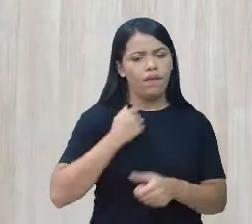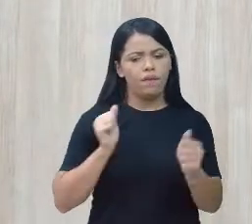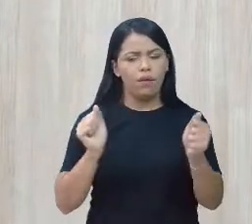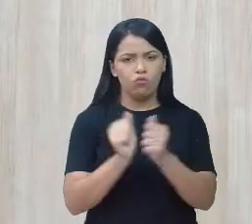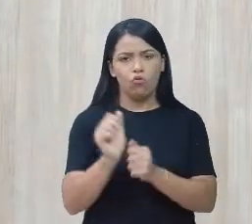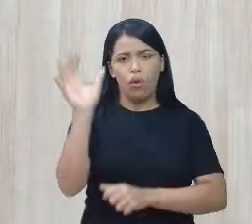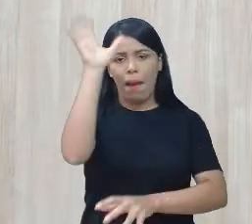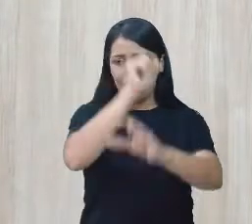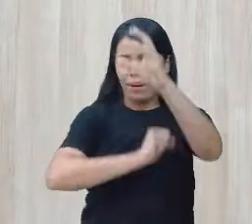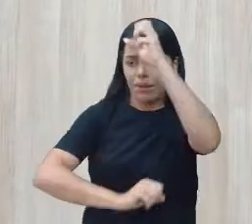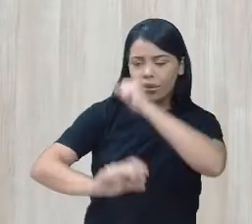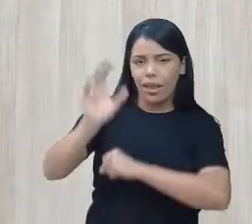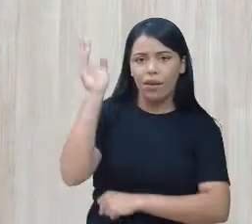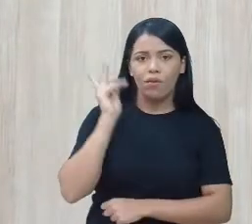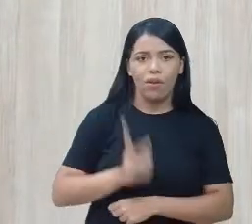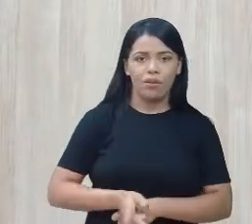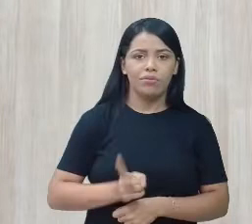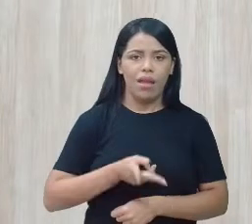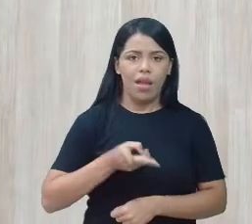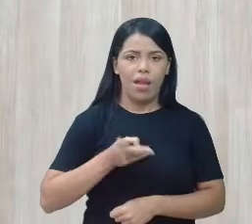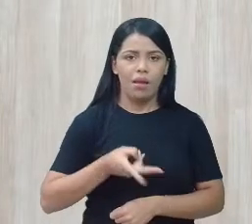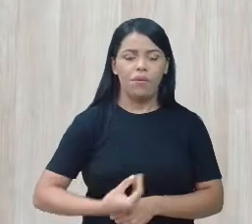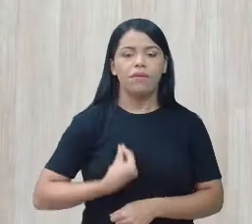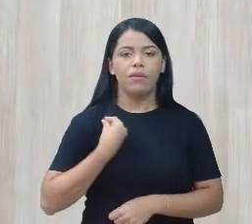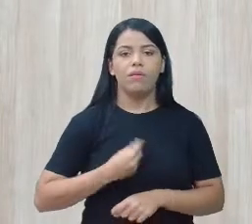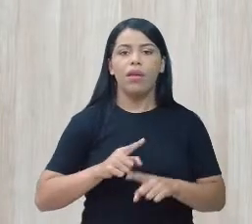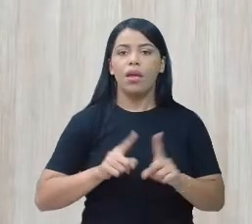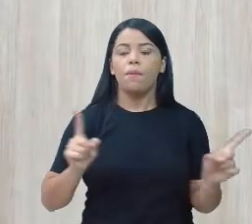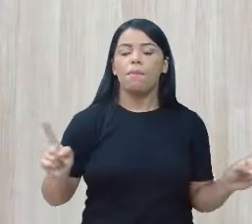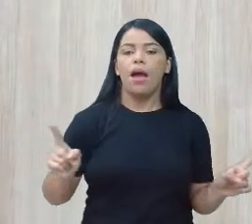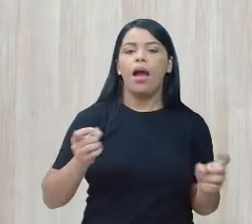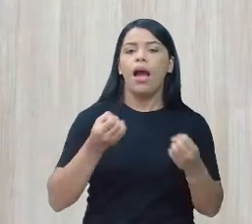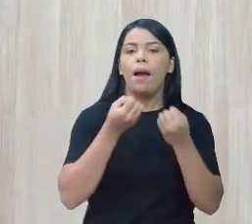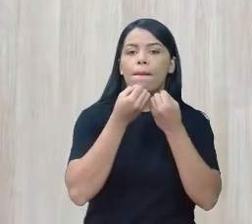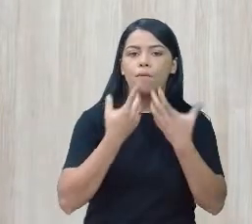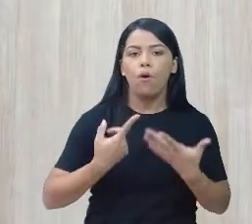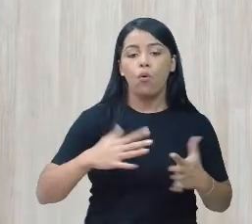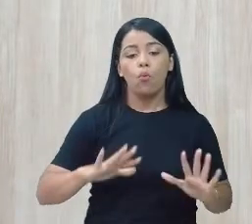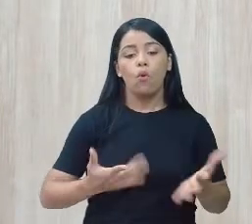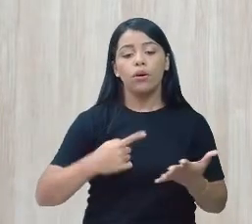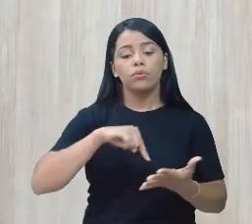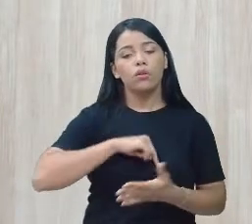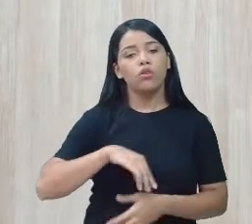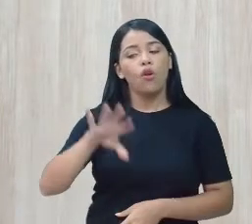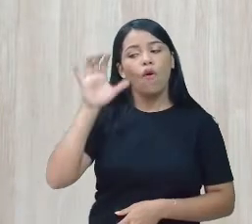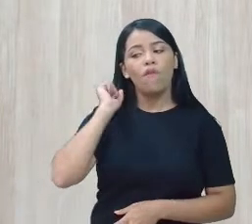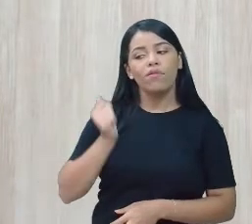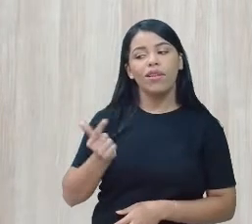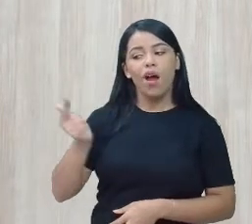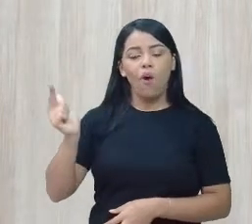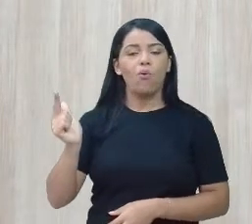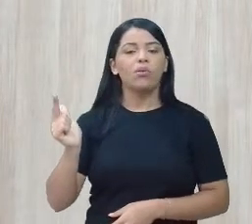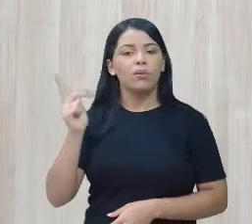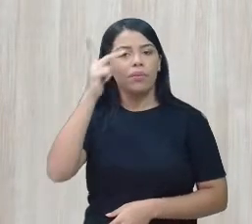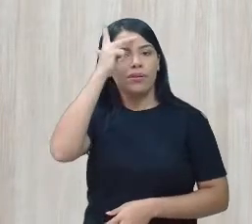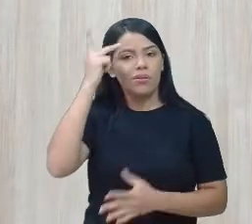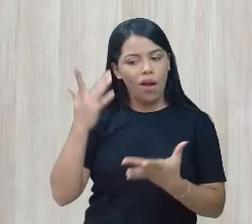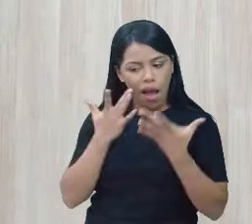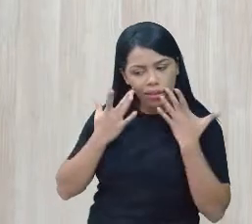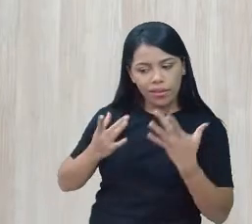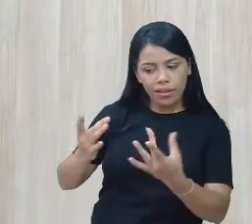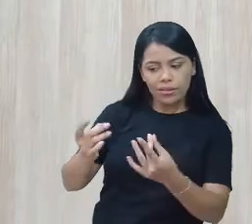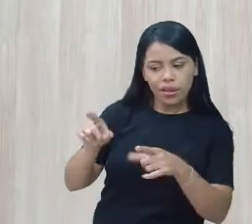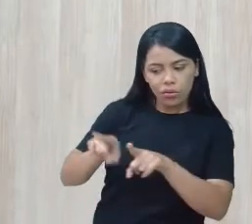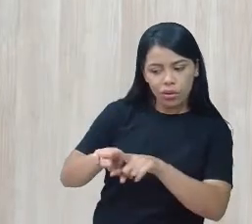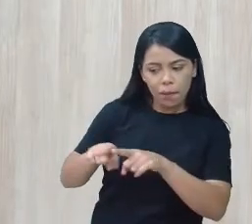junto, aprendendo a viver todo dia. Mas é muito bom quando a gente consegue também escutar outras pessoas e também